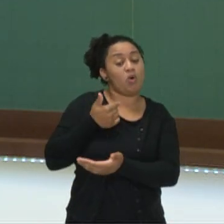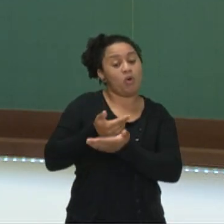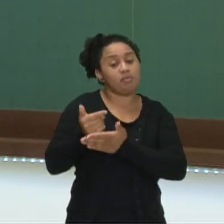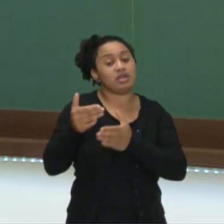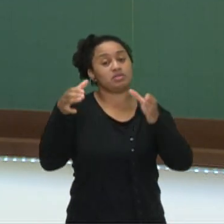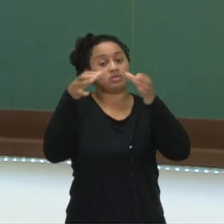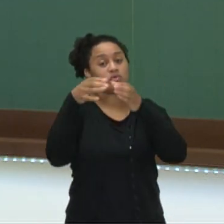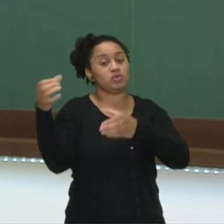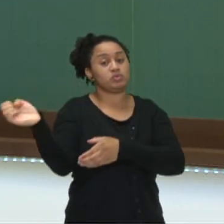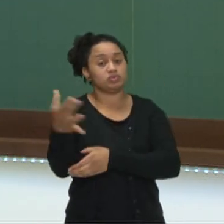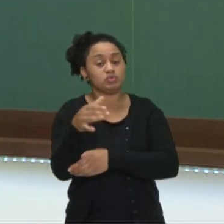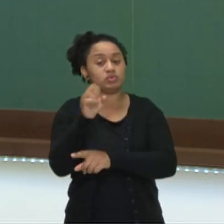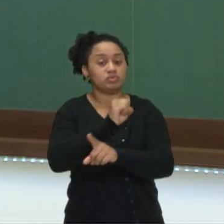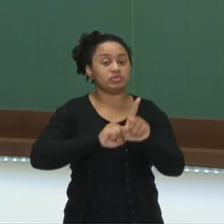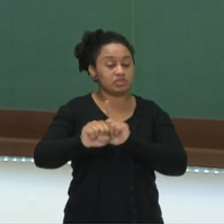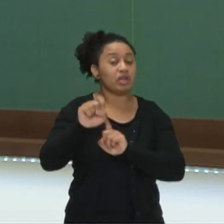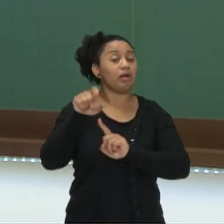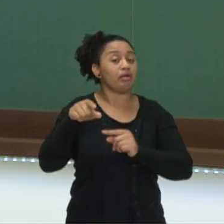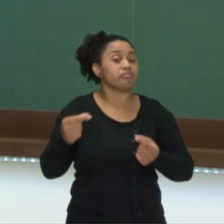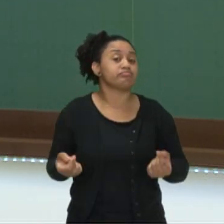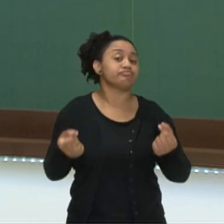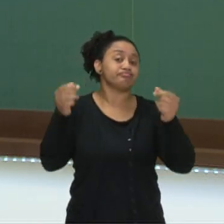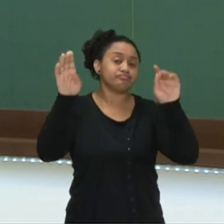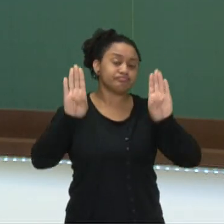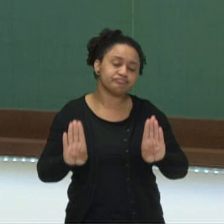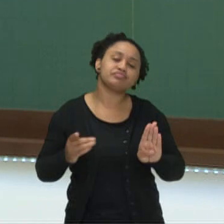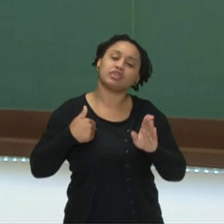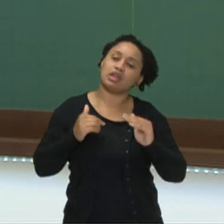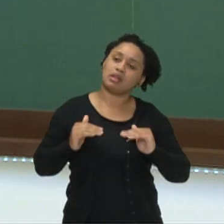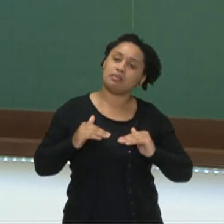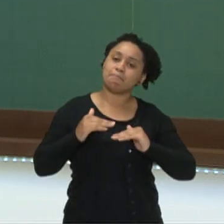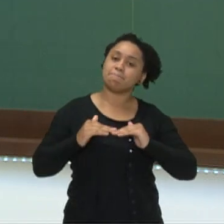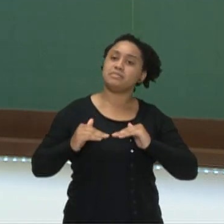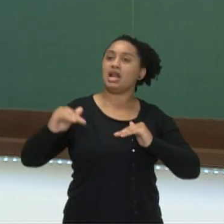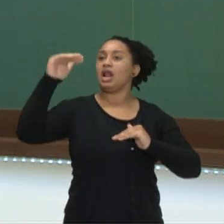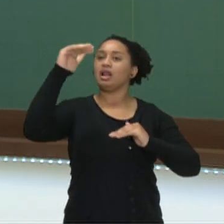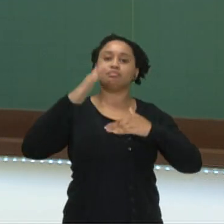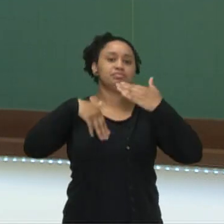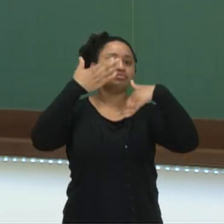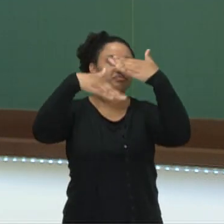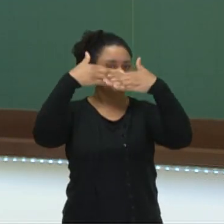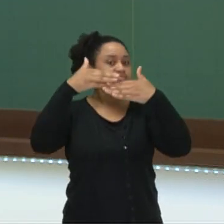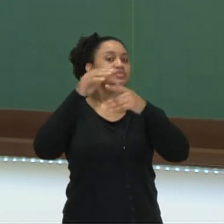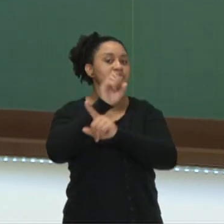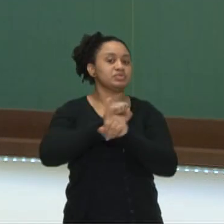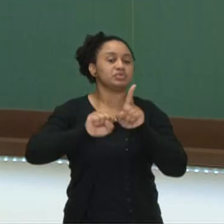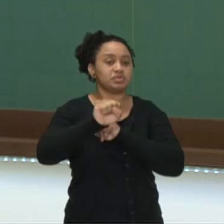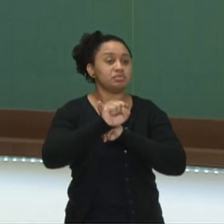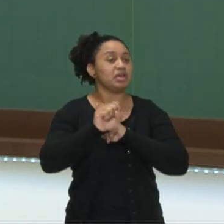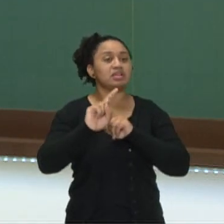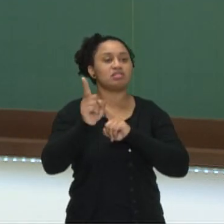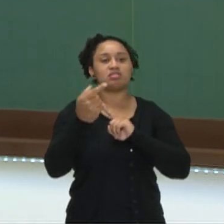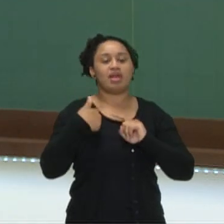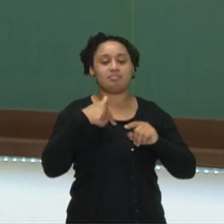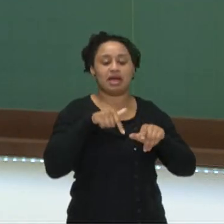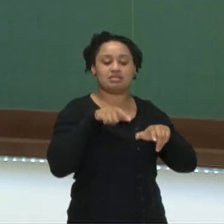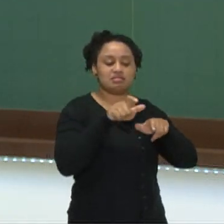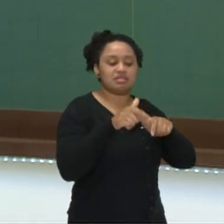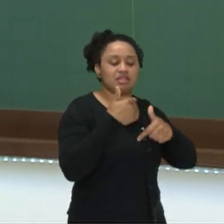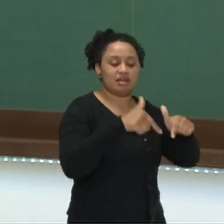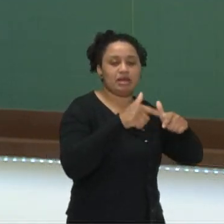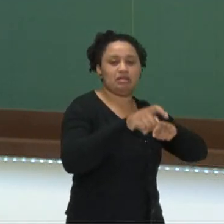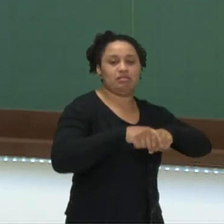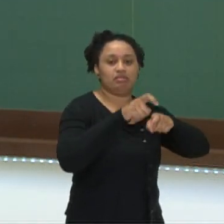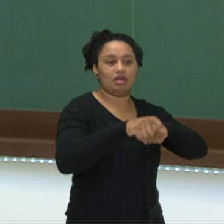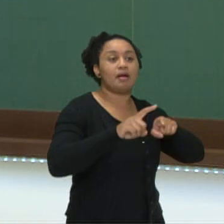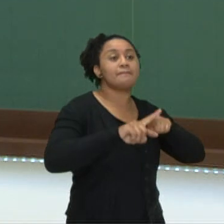novo grupo social, que são os burgueses. Eles ascenderam socialmente de certa forma. Agora eles não são camponeses ou servos, mas